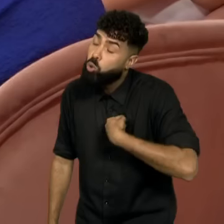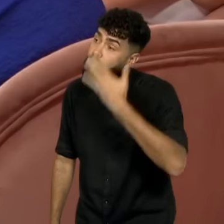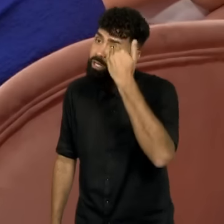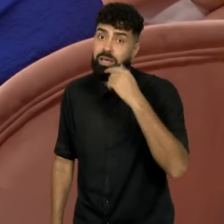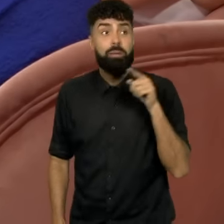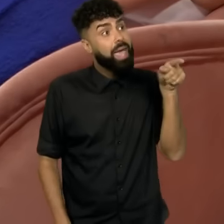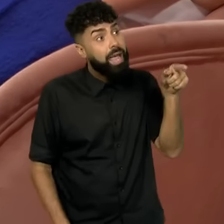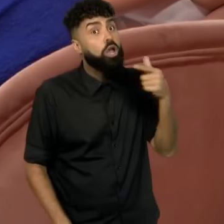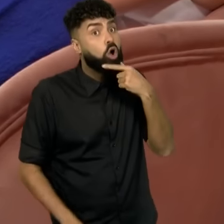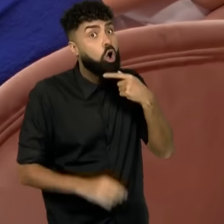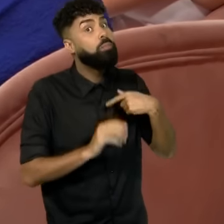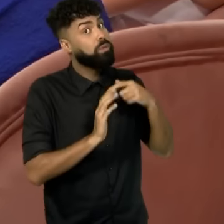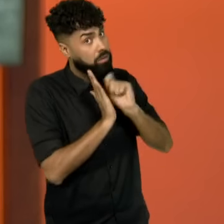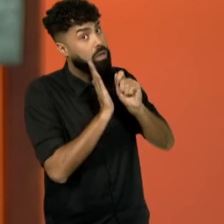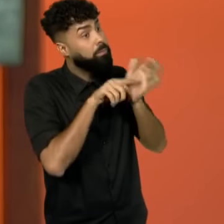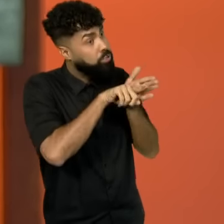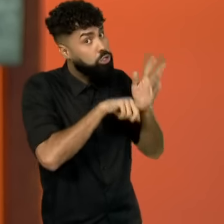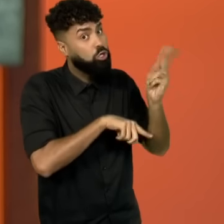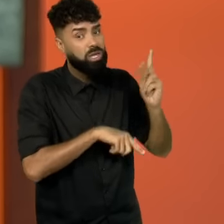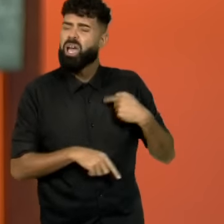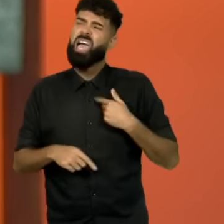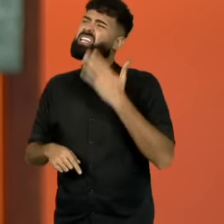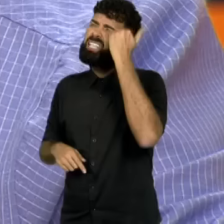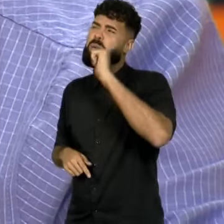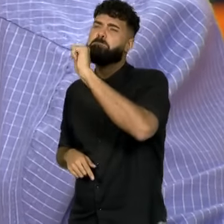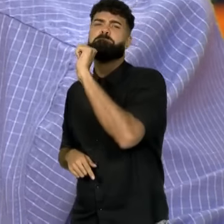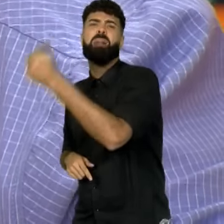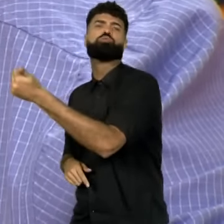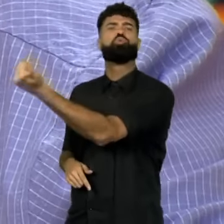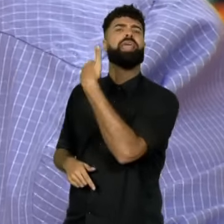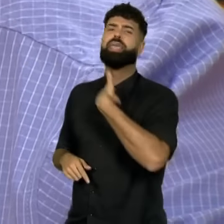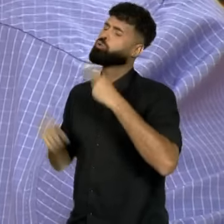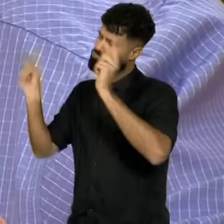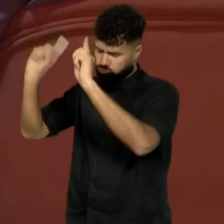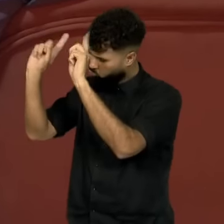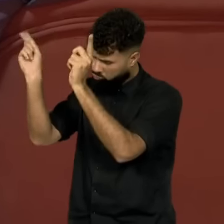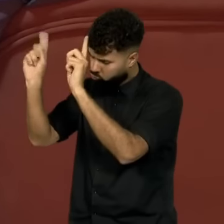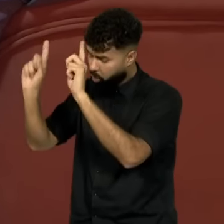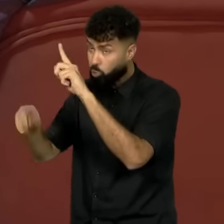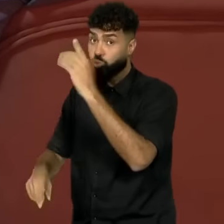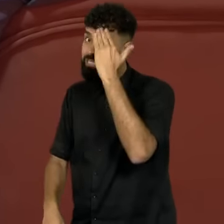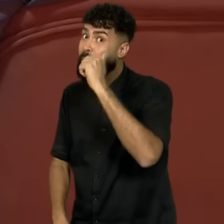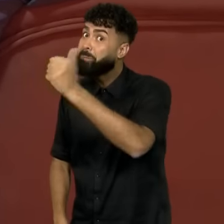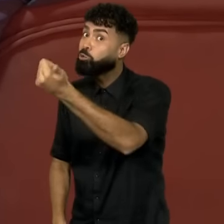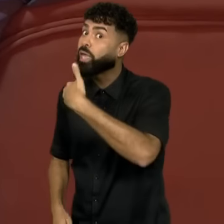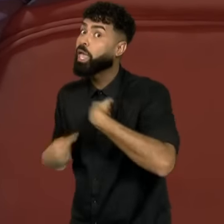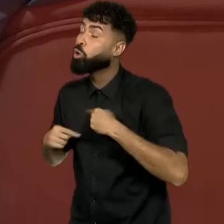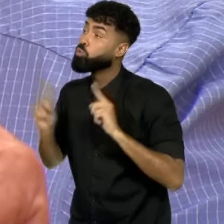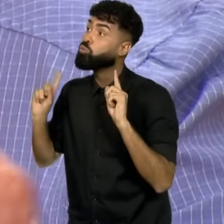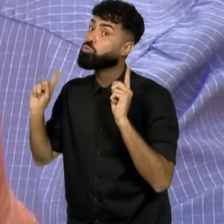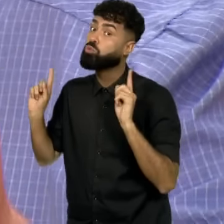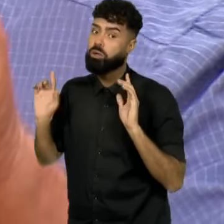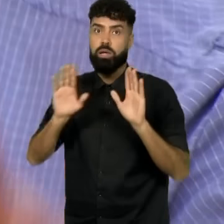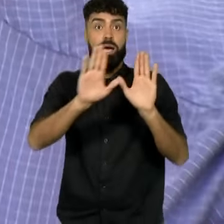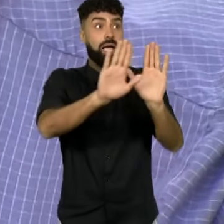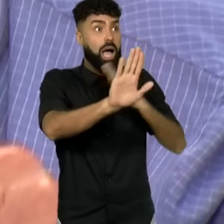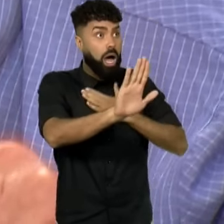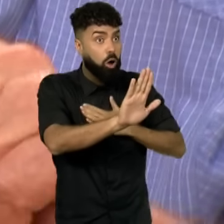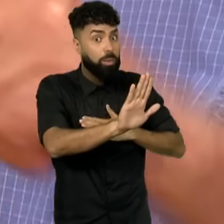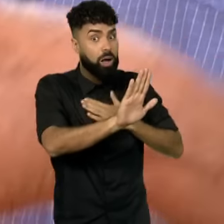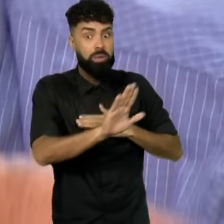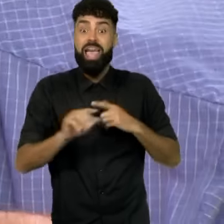biógrafo dela também. Mas não sabe mais do que eu. Toda história tem duas versões. Não, senhora. Mas não sabe mais do que eu. Calma, porque menino. Quem fez